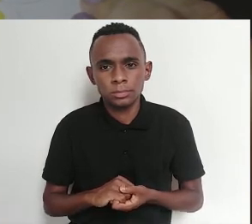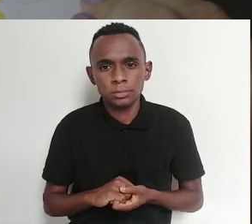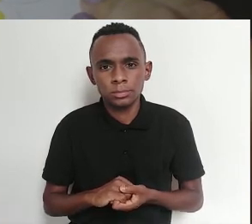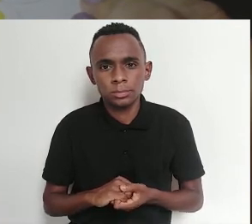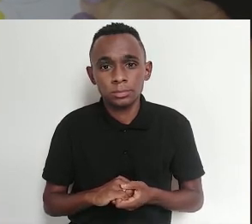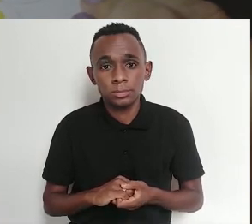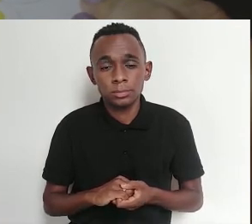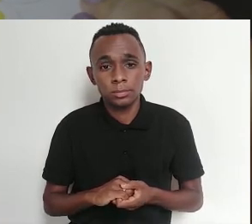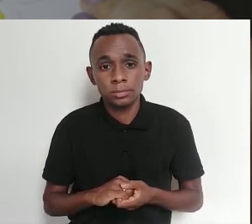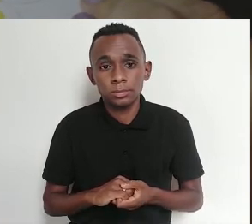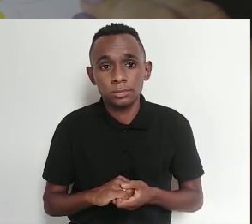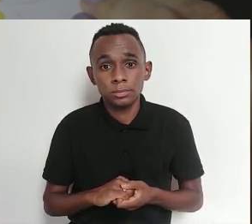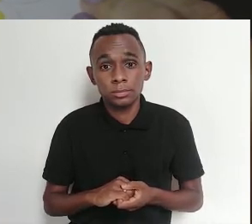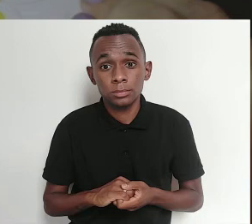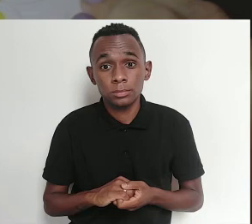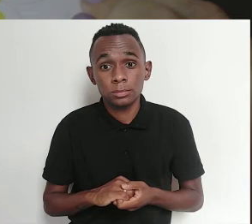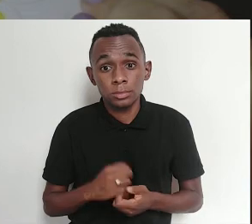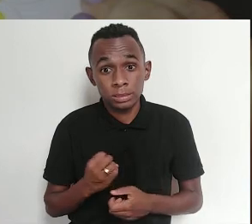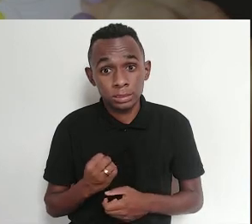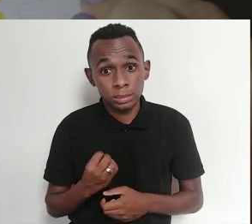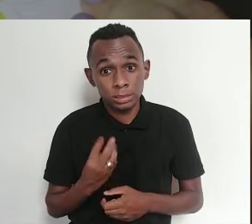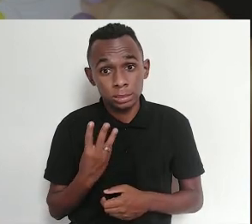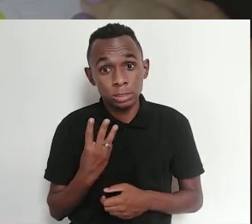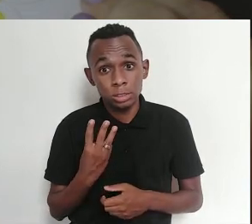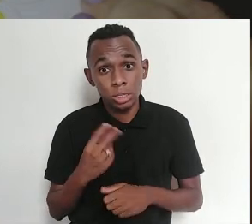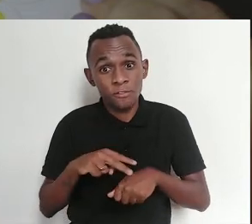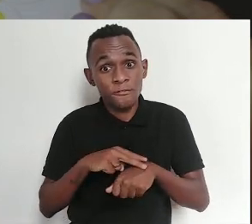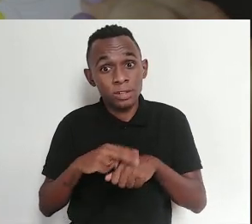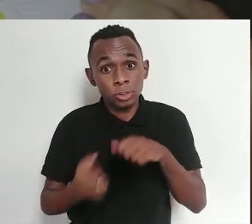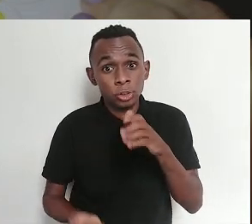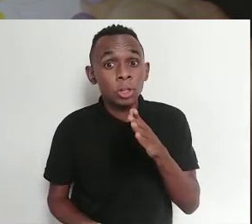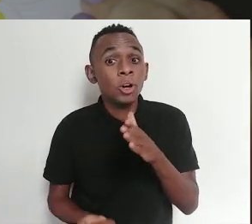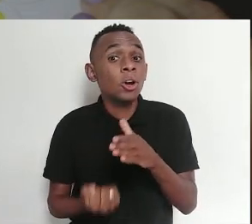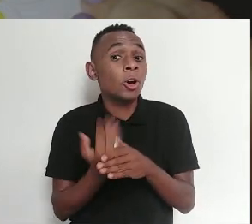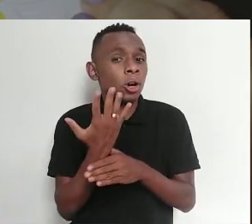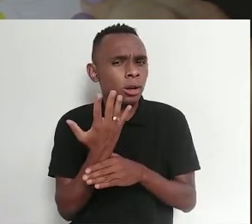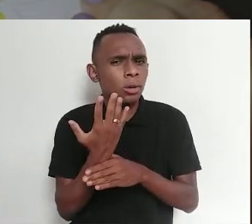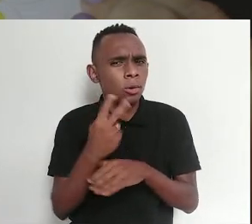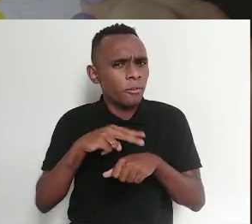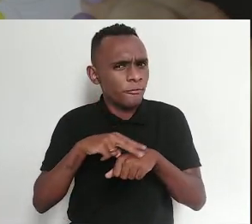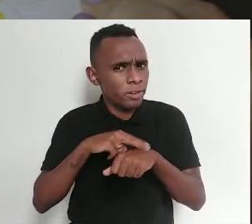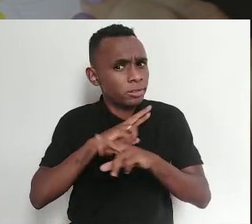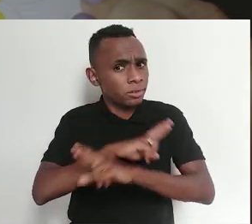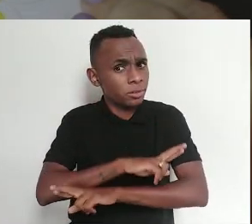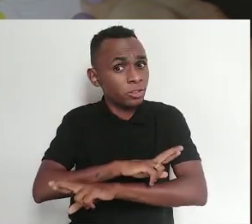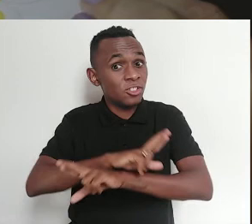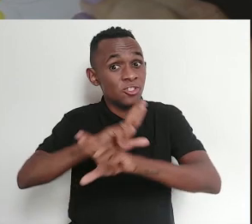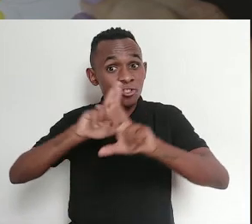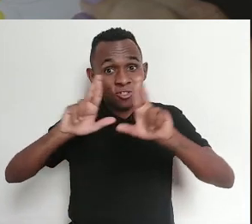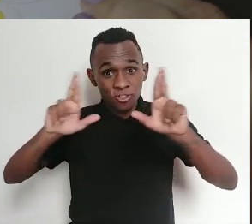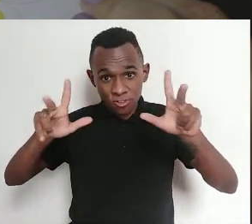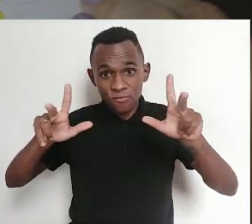E a gente vai ter um terceiro verde, que vai ser um verde diferente que se eu passasse o